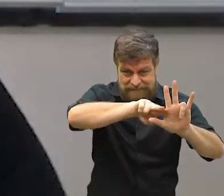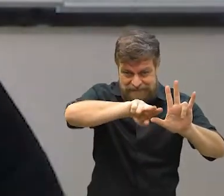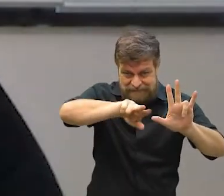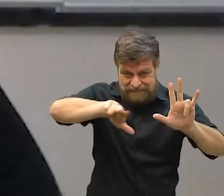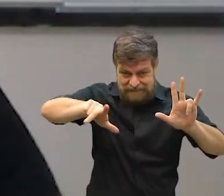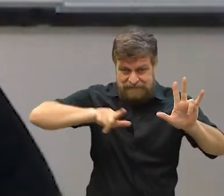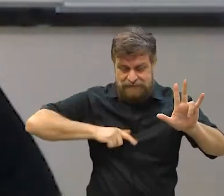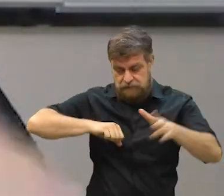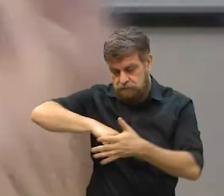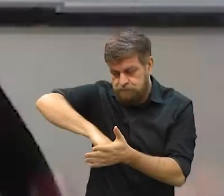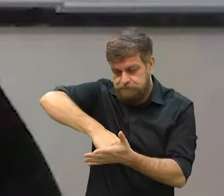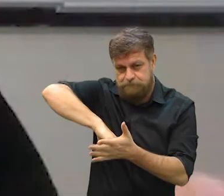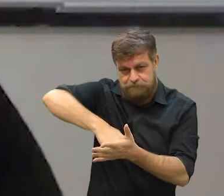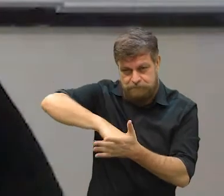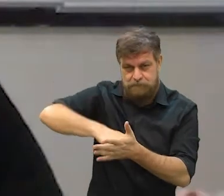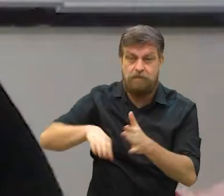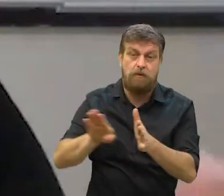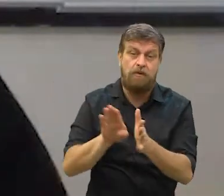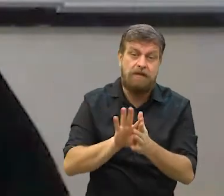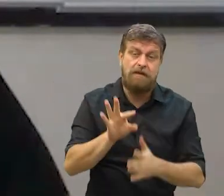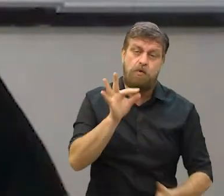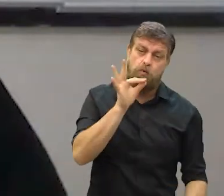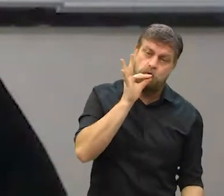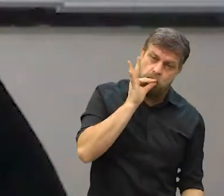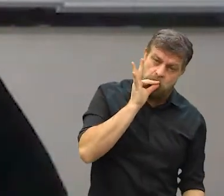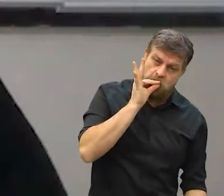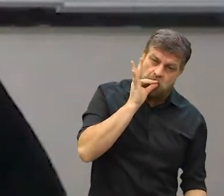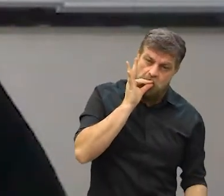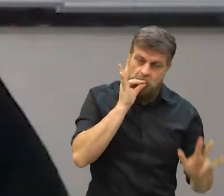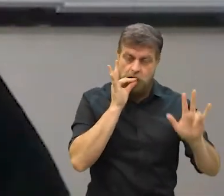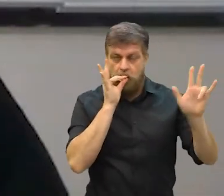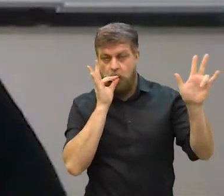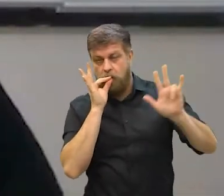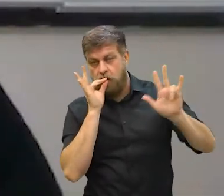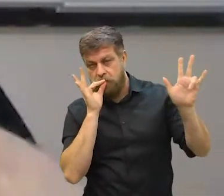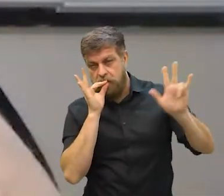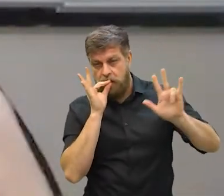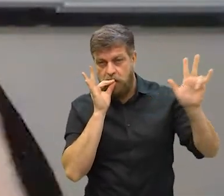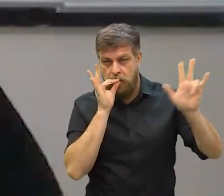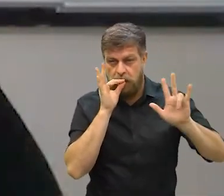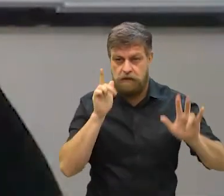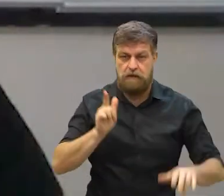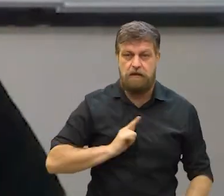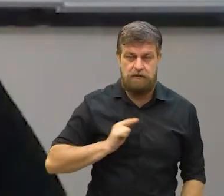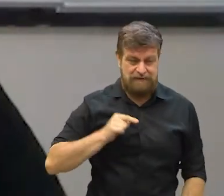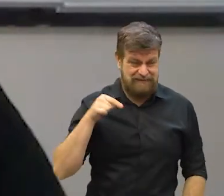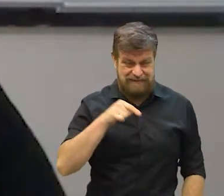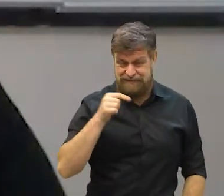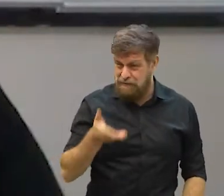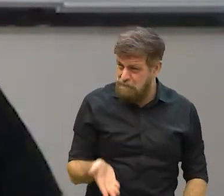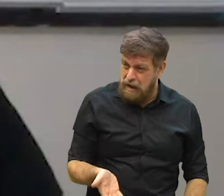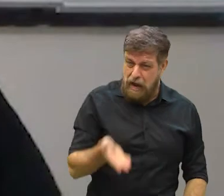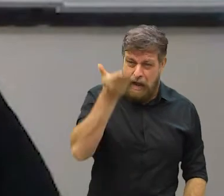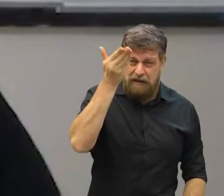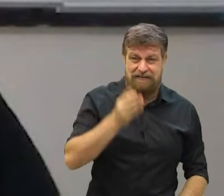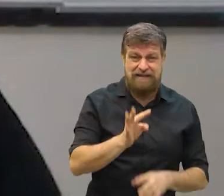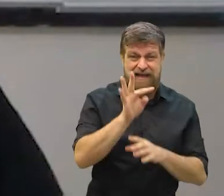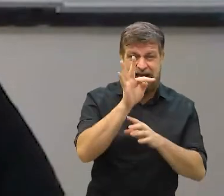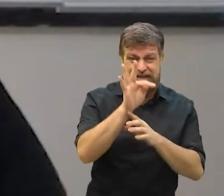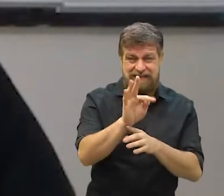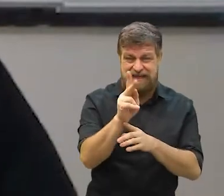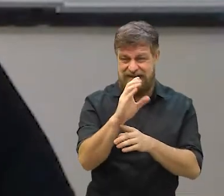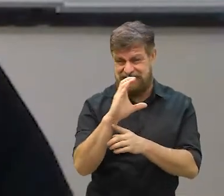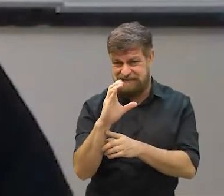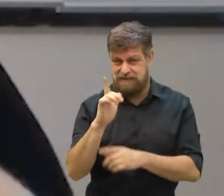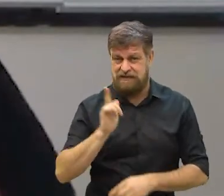cannabis medicinal, dela sai a maconha. Mas a maconha, ela tem uma concentração muito alta de